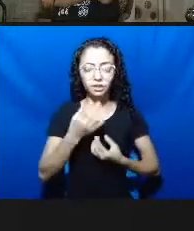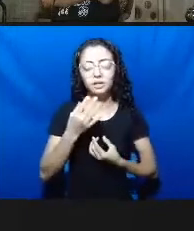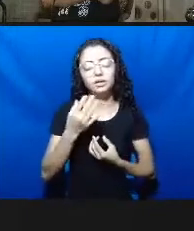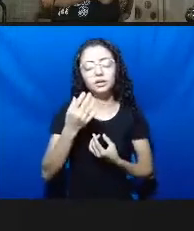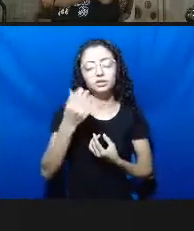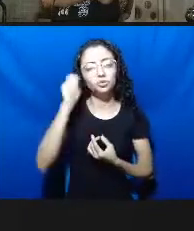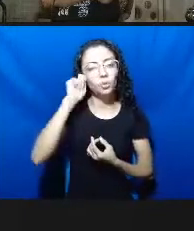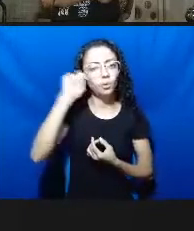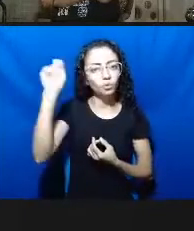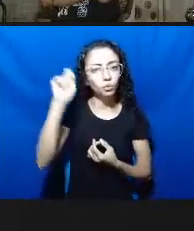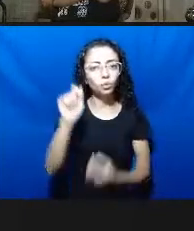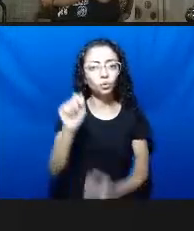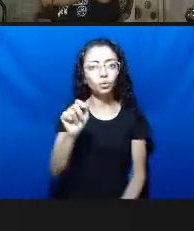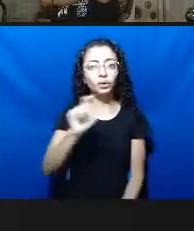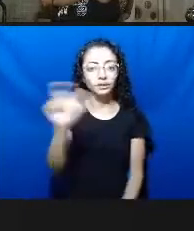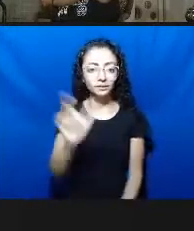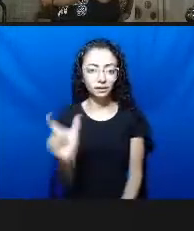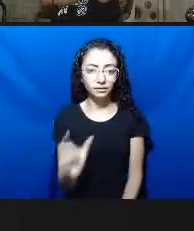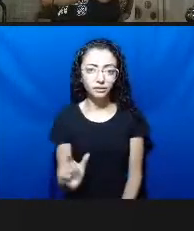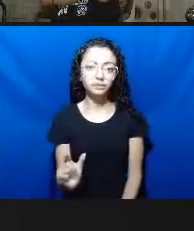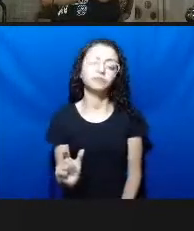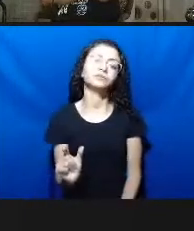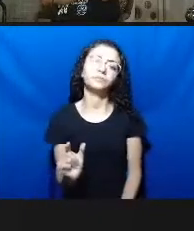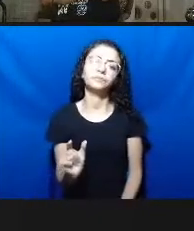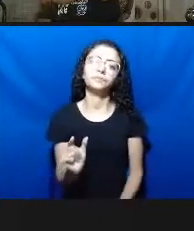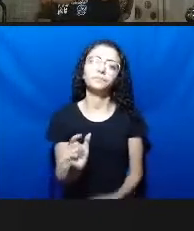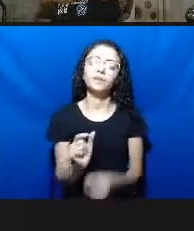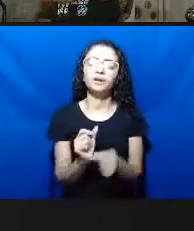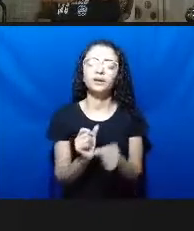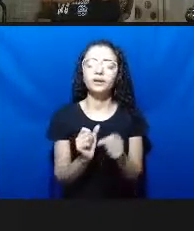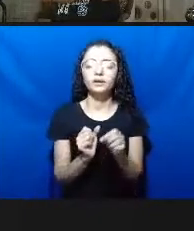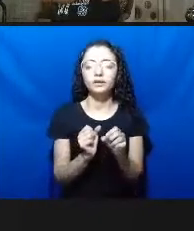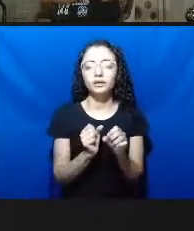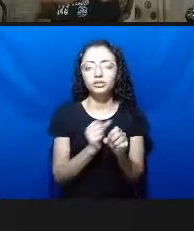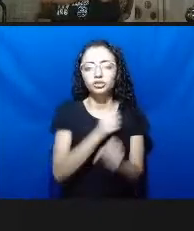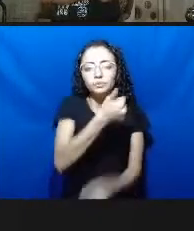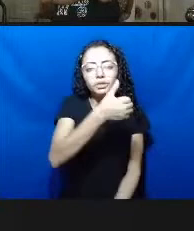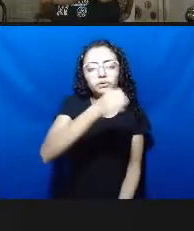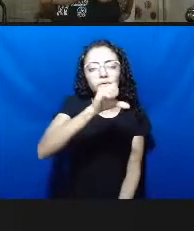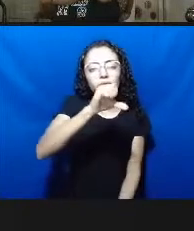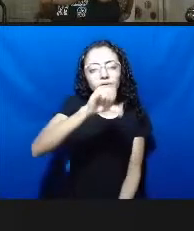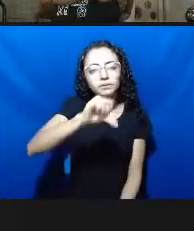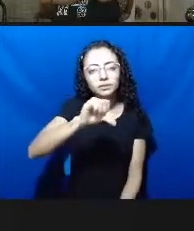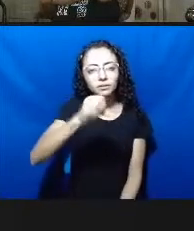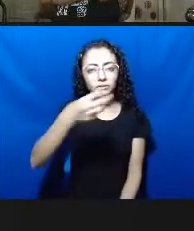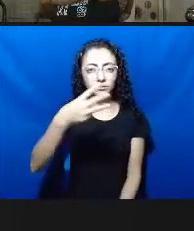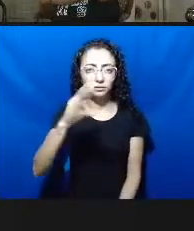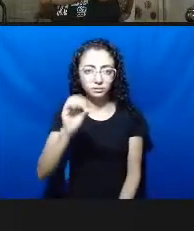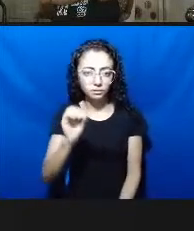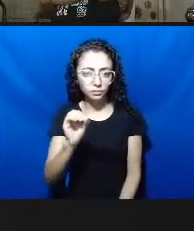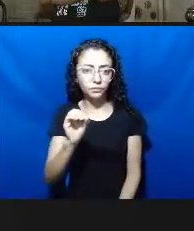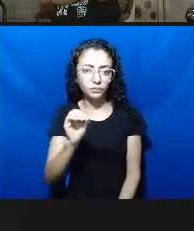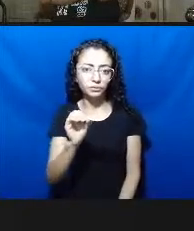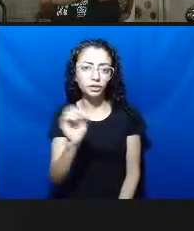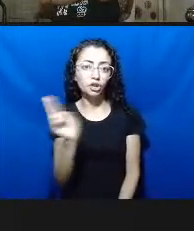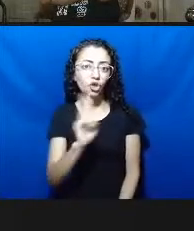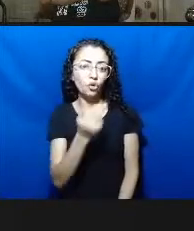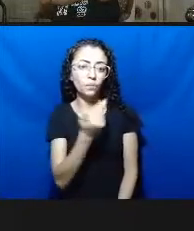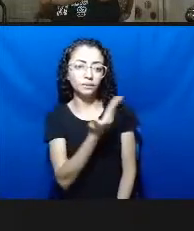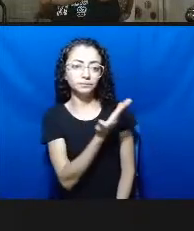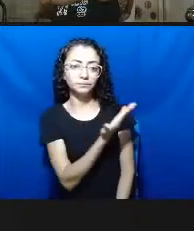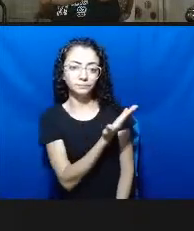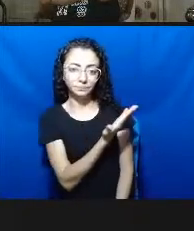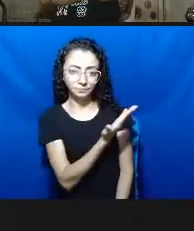uma poesia de março de 1938, chama-se A Voz, La Voce, e